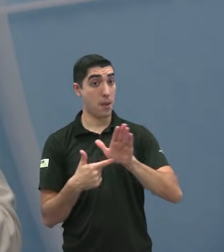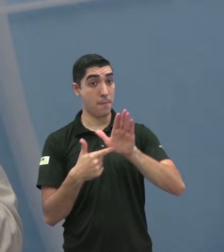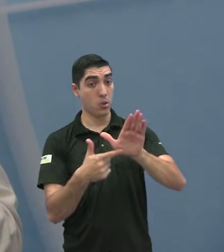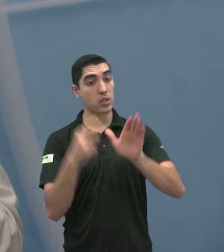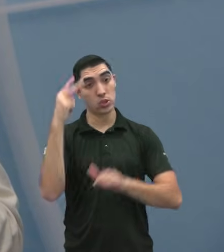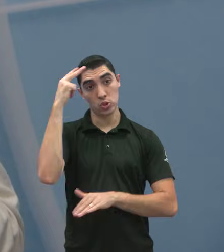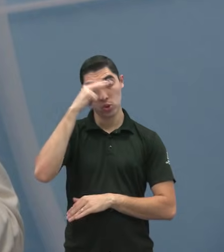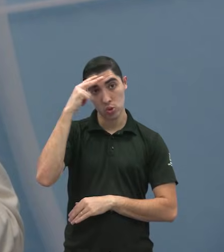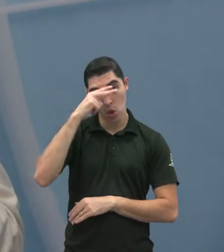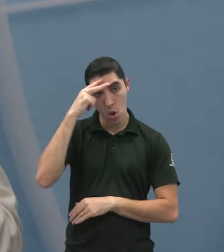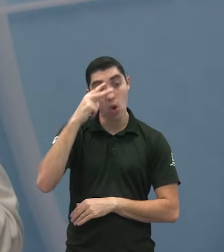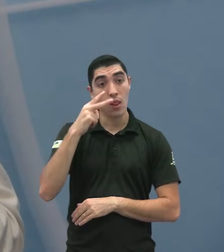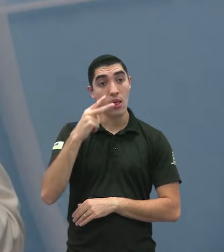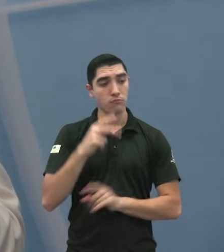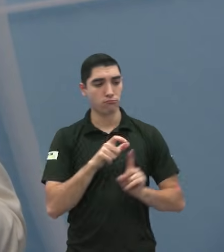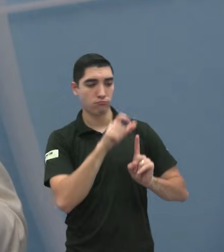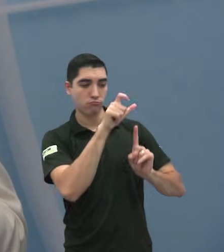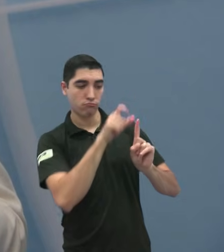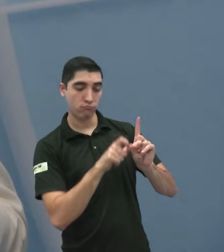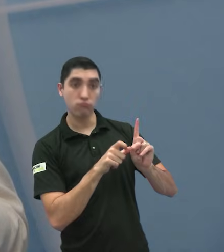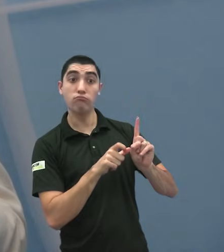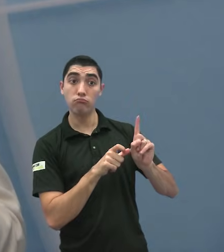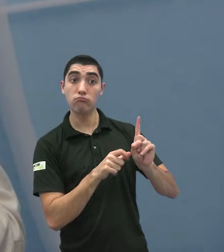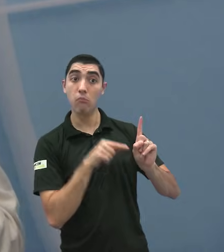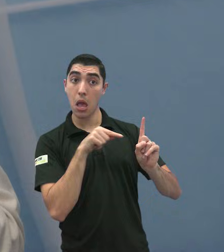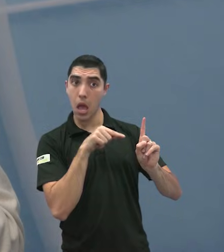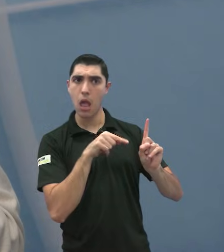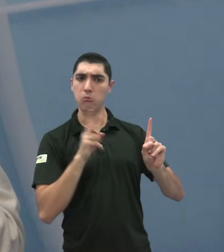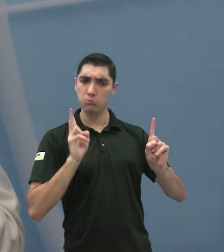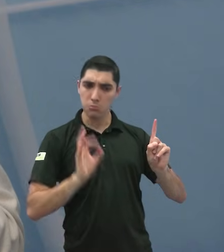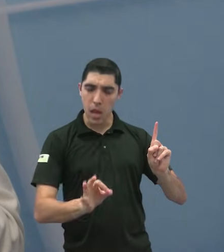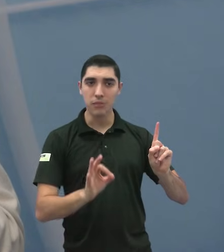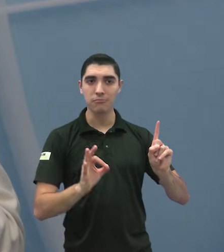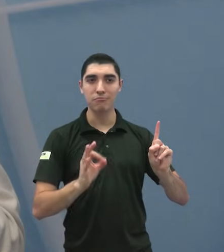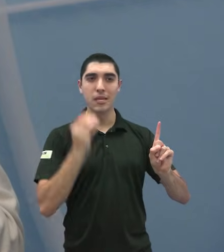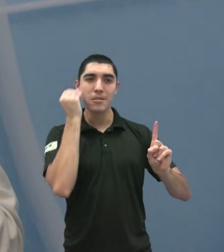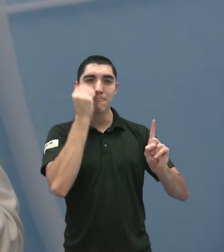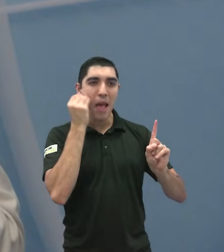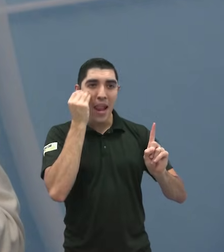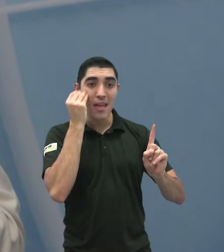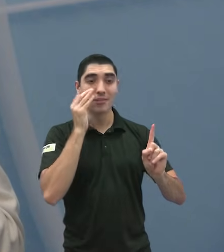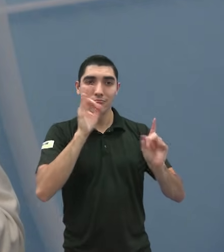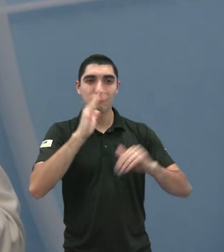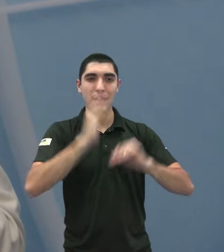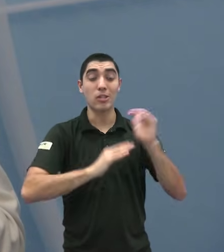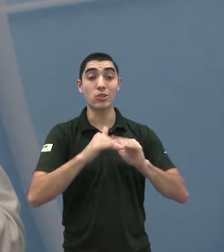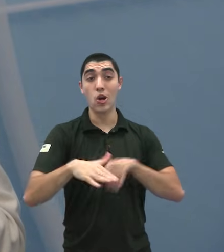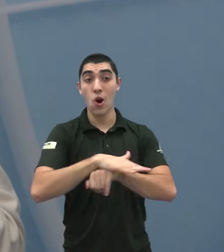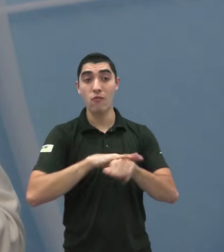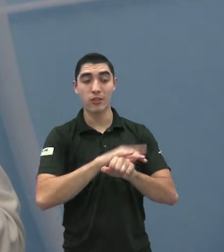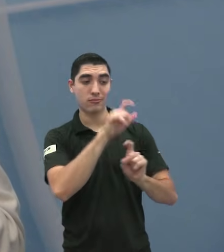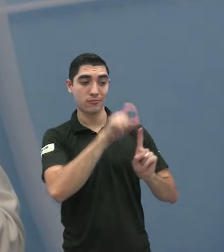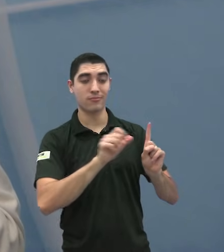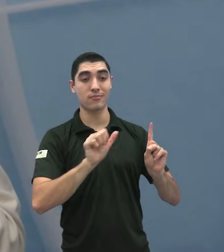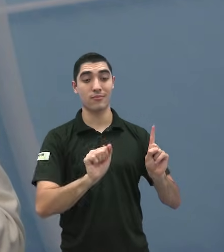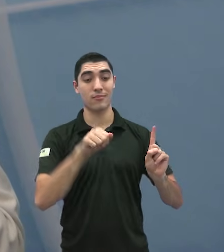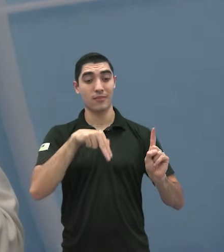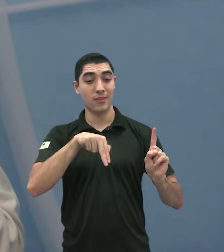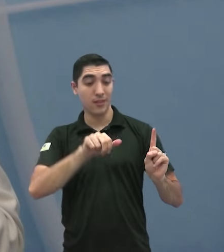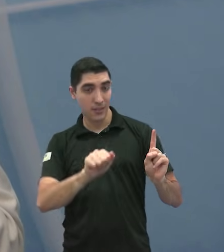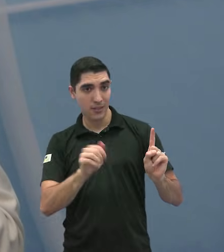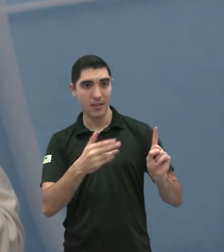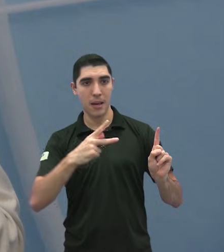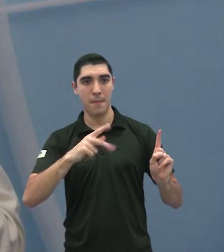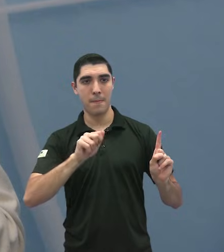pouco da história de quem também vive, né, tudo isso na prática. A nossa produção conversou com a Ana Paula